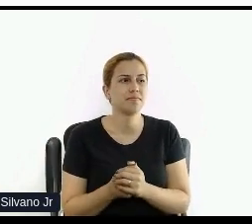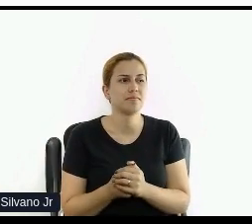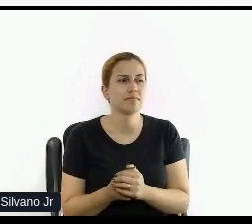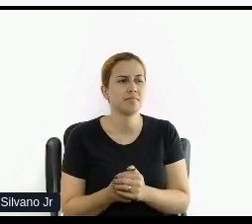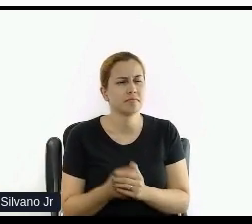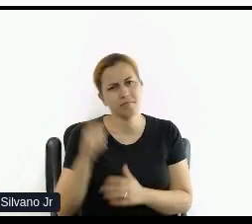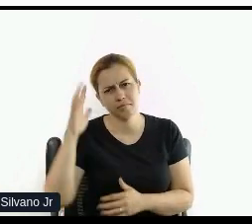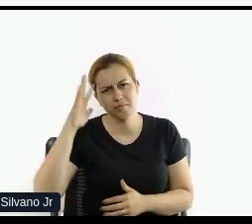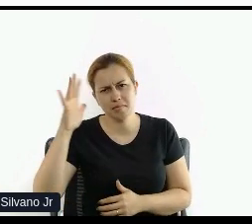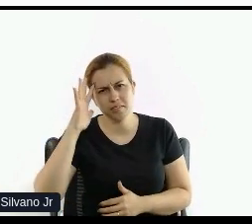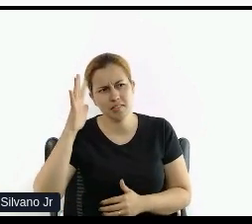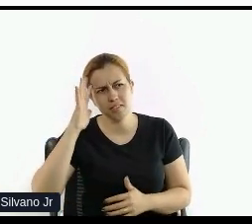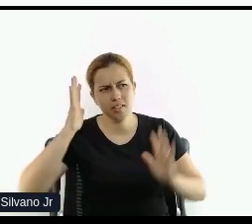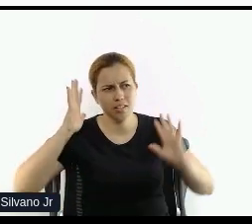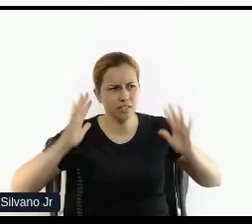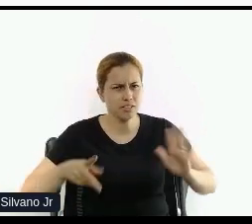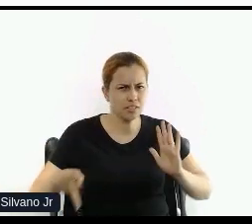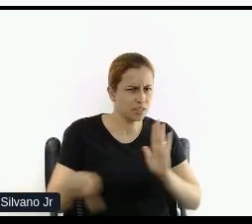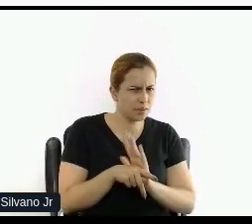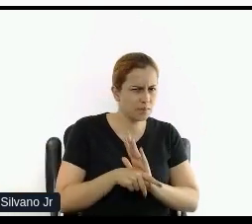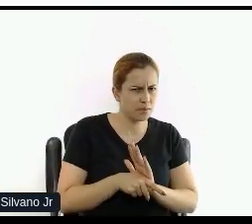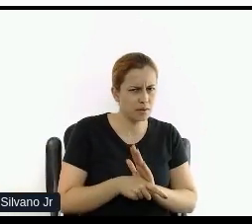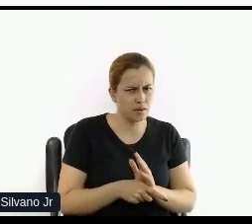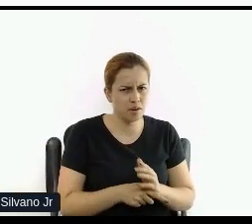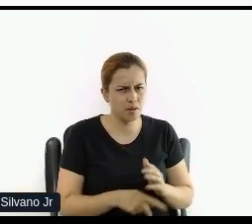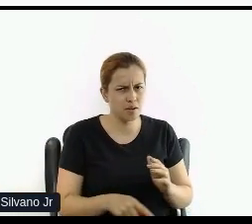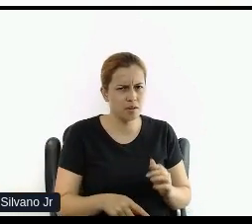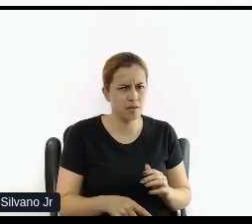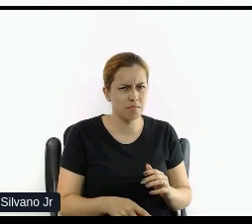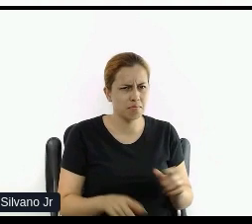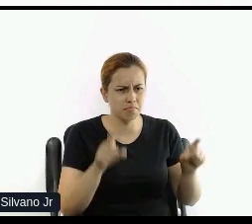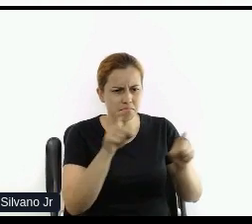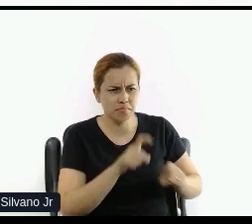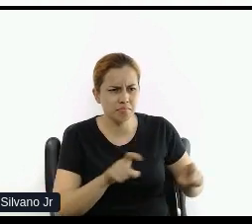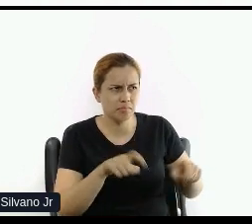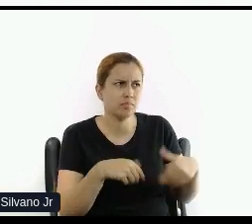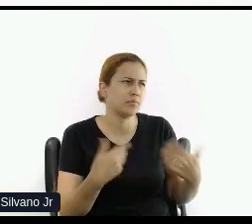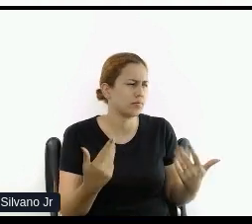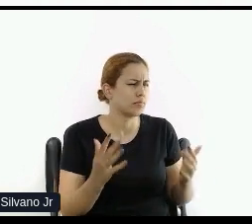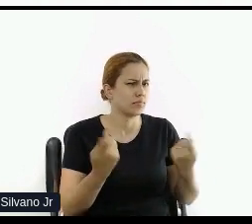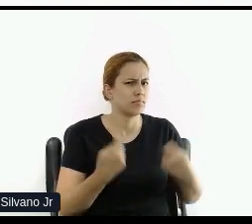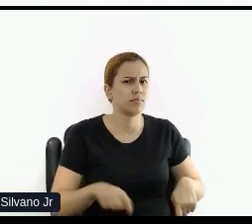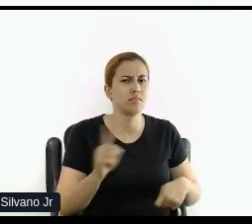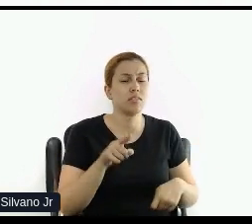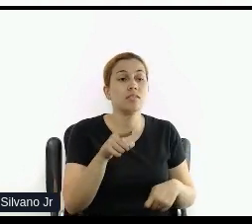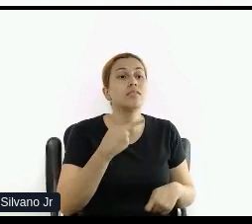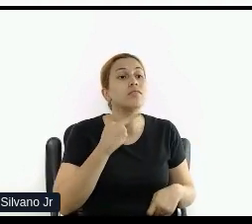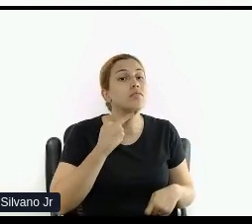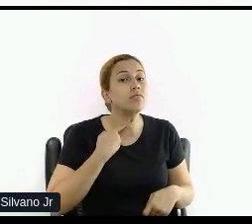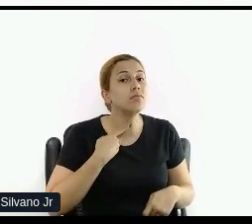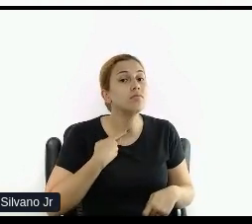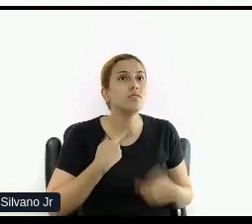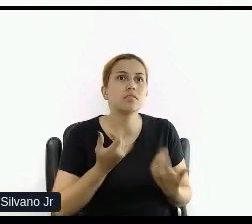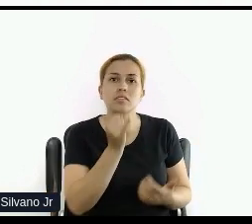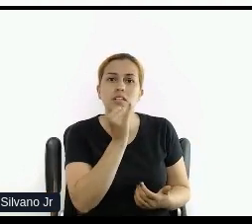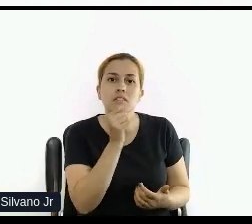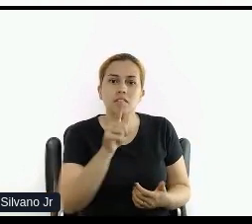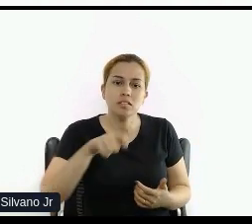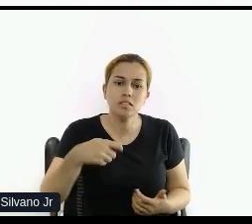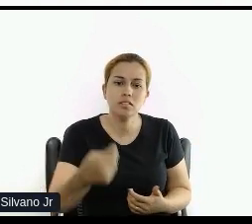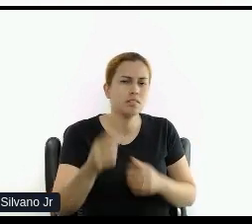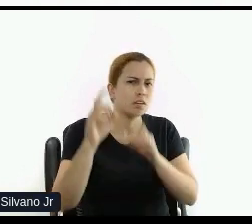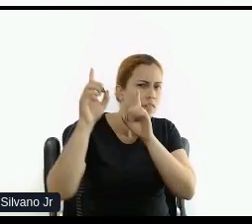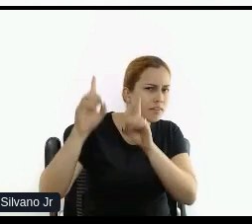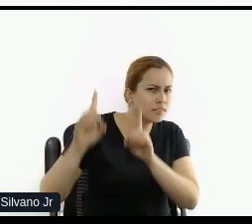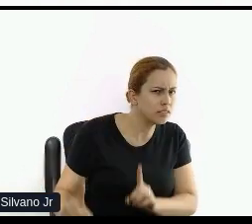já ser da área de computação. Se você é uma pessoa com deficiência, tem um interesse básico ali, a